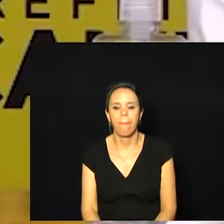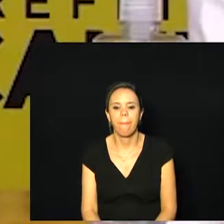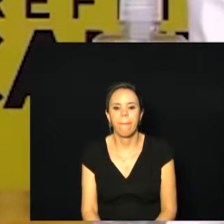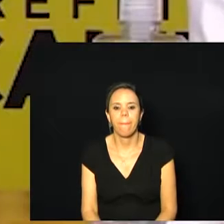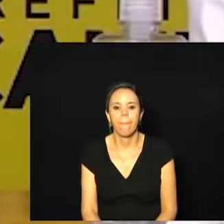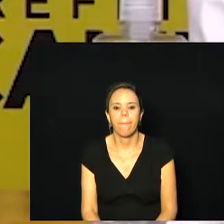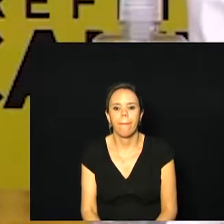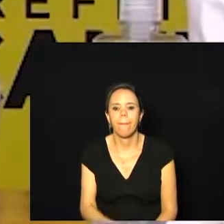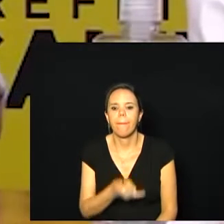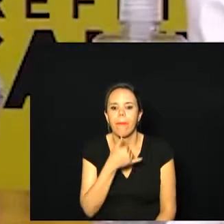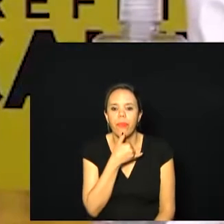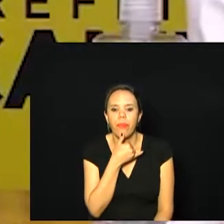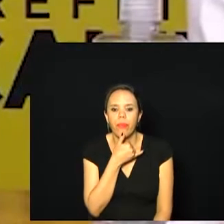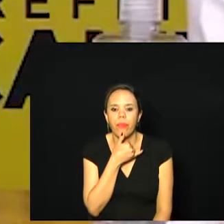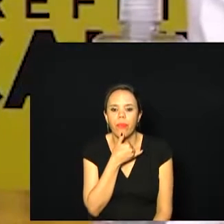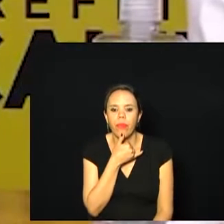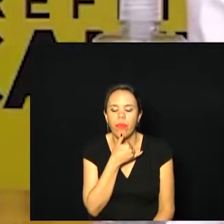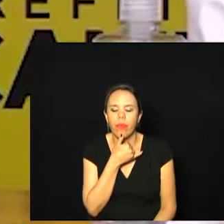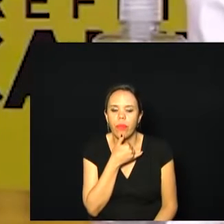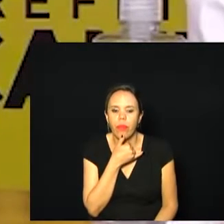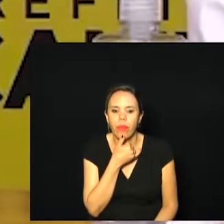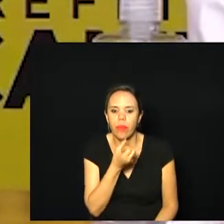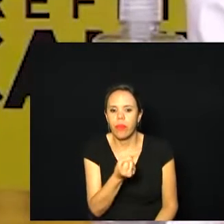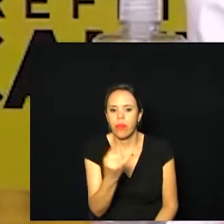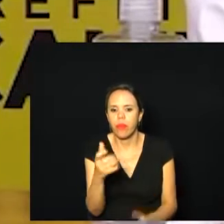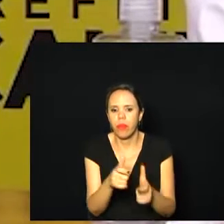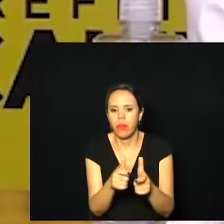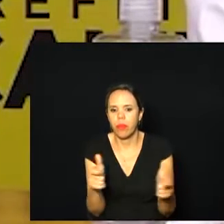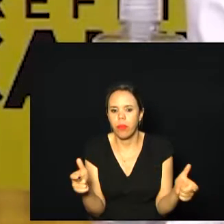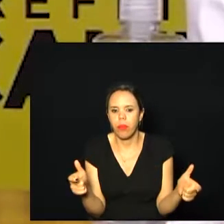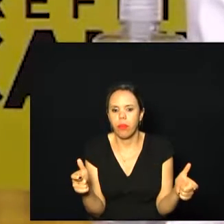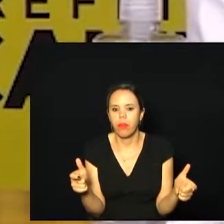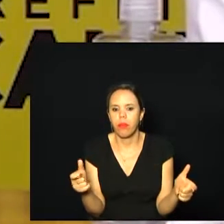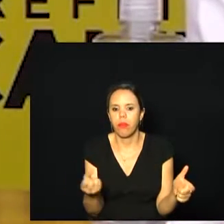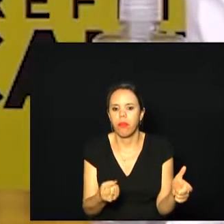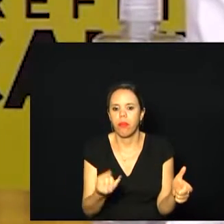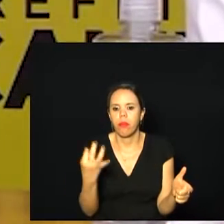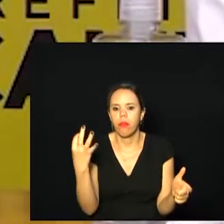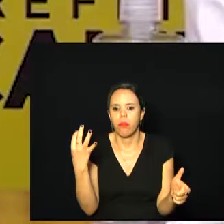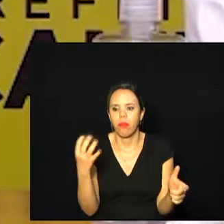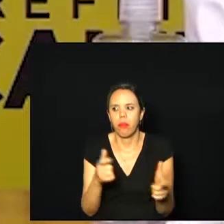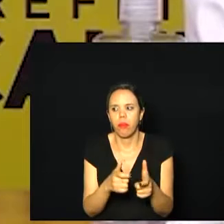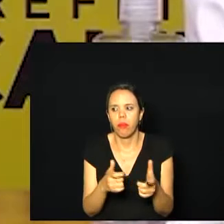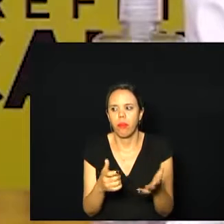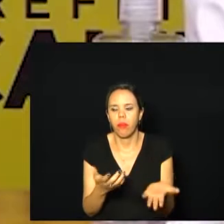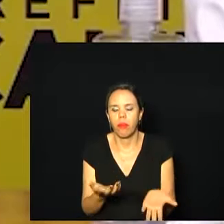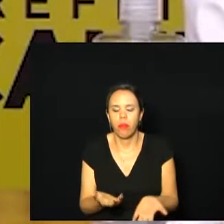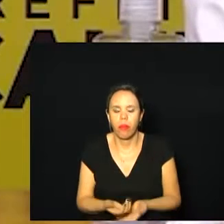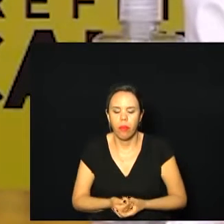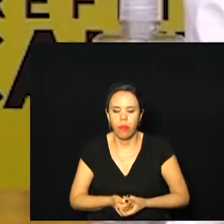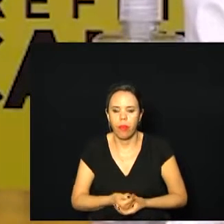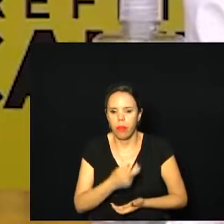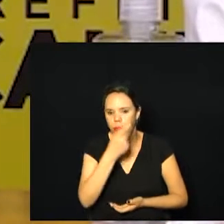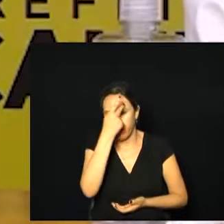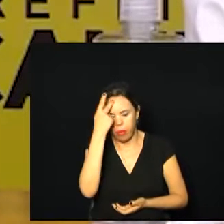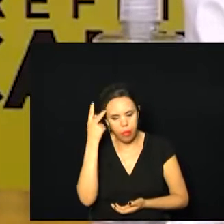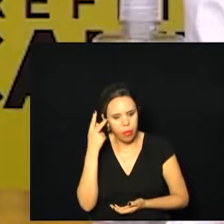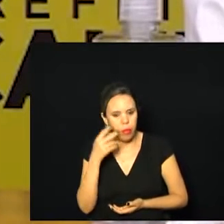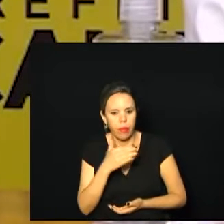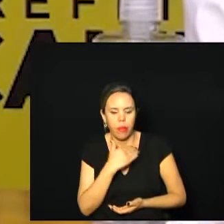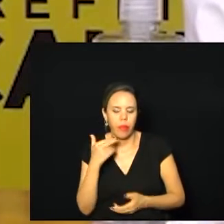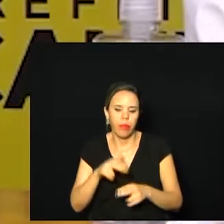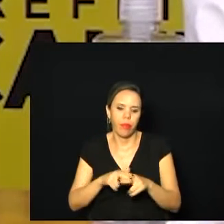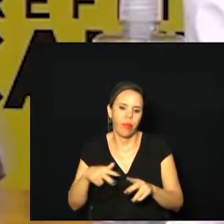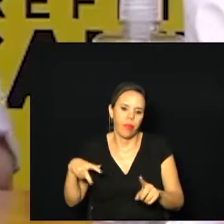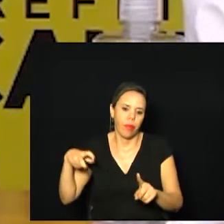Então é muito triste, um percentual grande, uma quantidade imensa de pessoas que perdem a vida